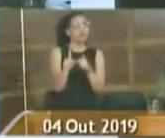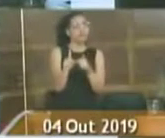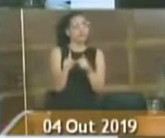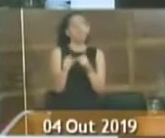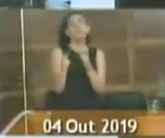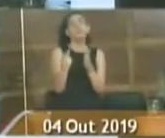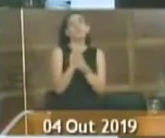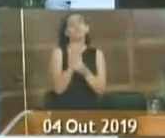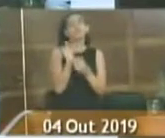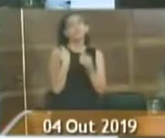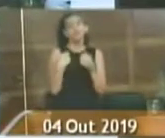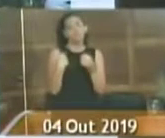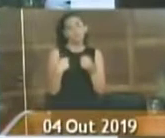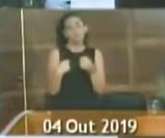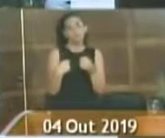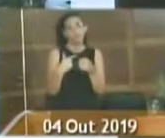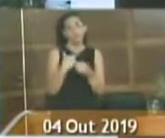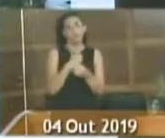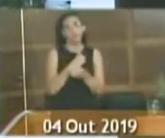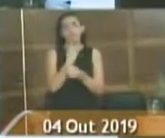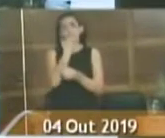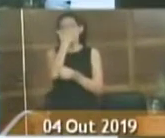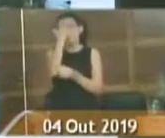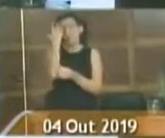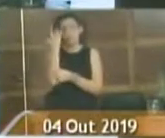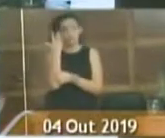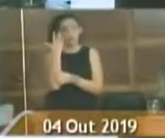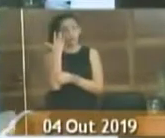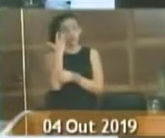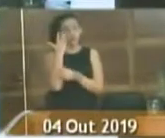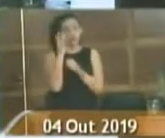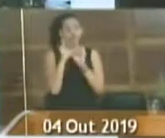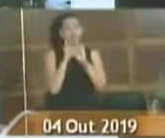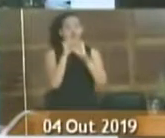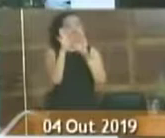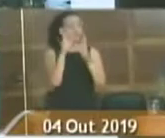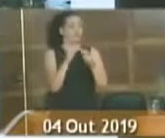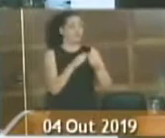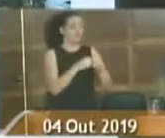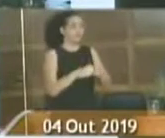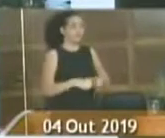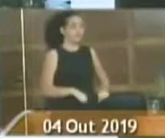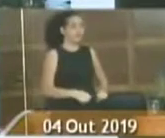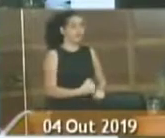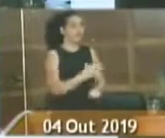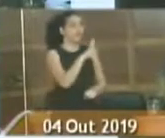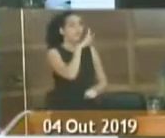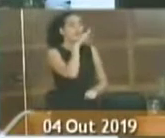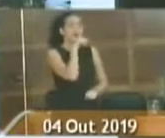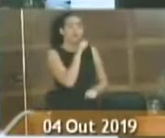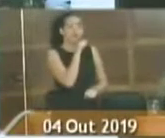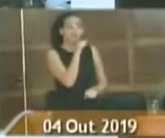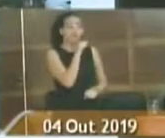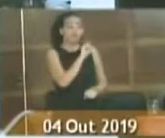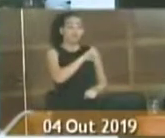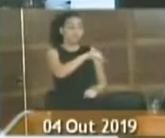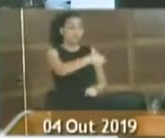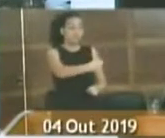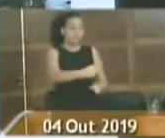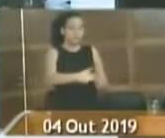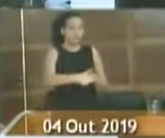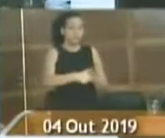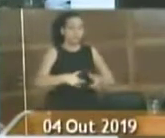que tenha alguém que se disponibilize em dar o lar temporário para eles apenas no período de pós-operatório. Acabou